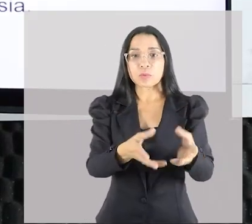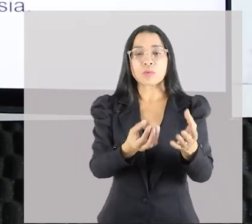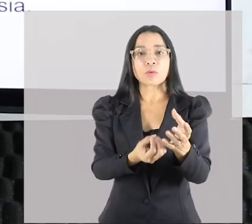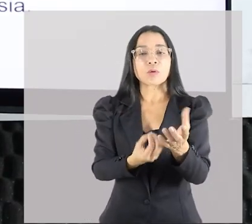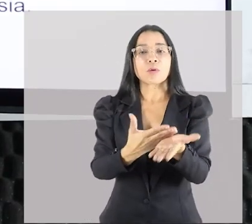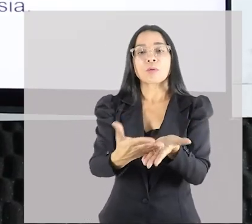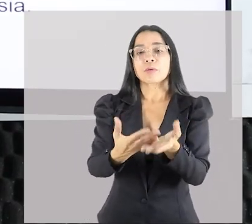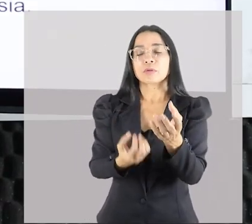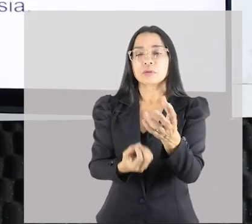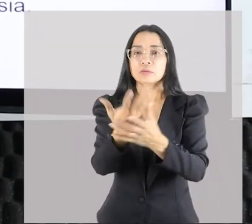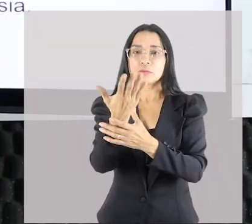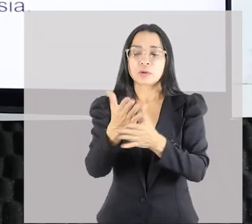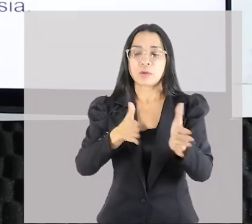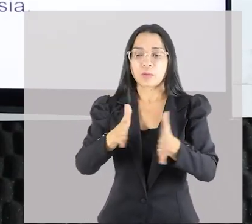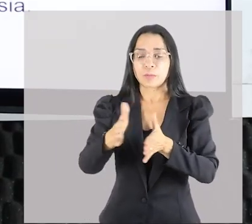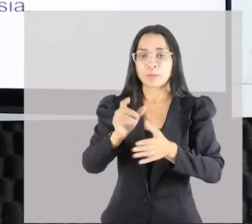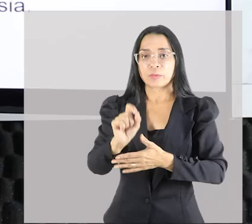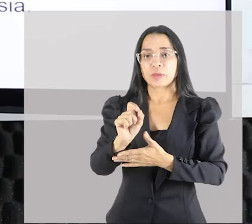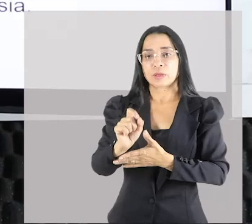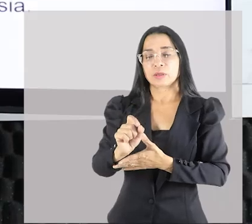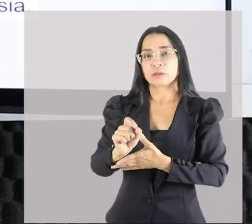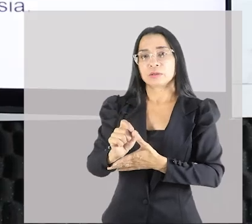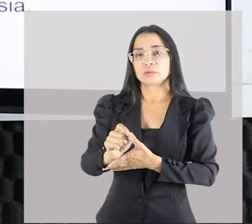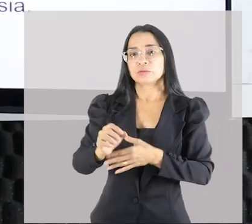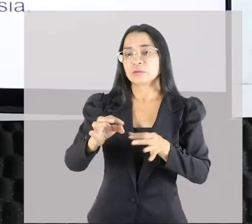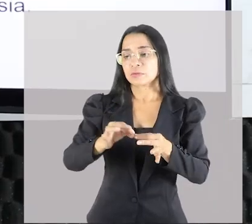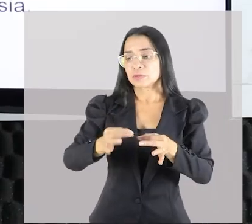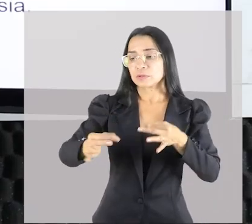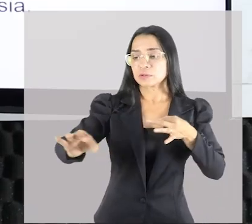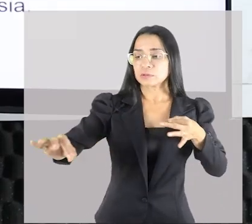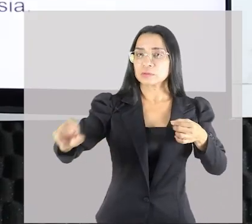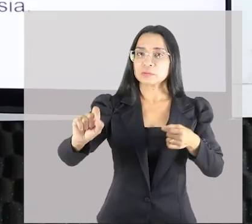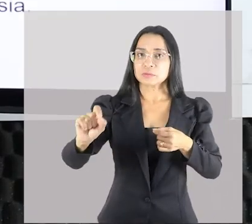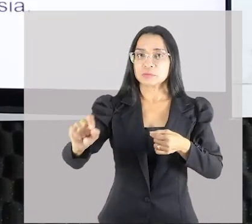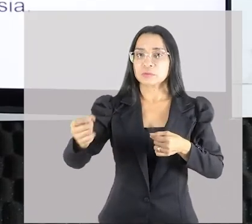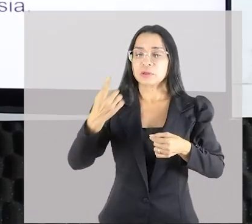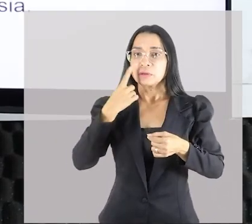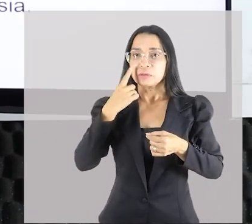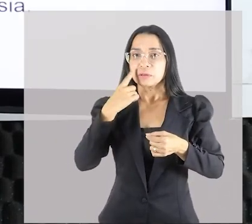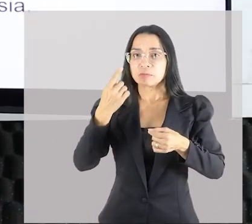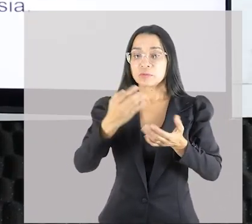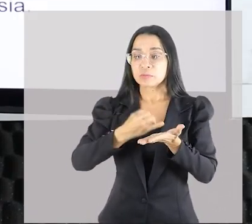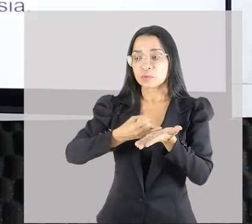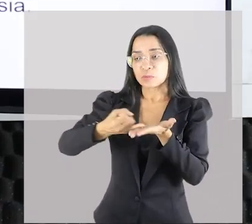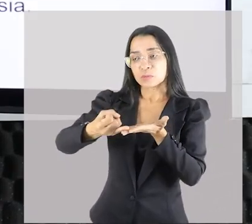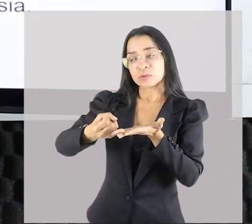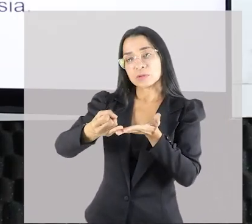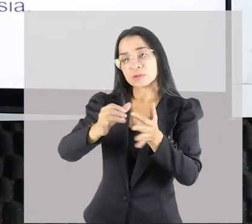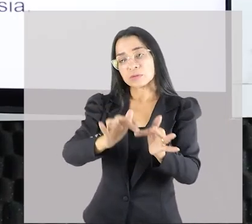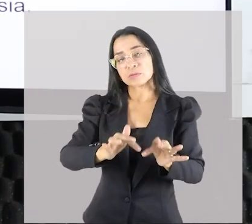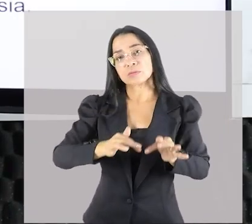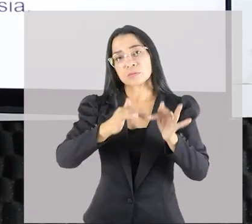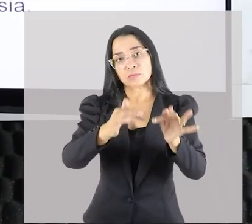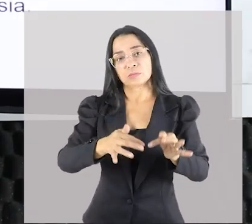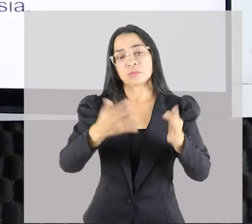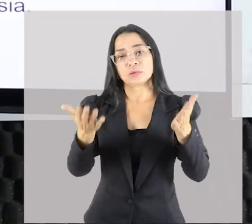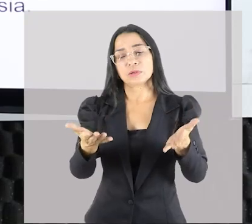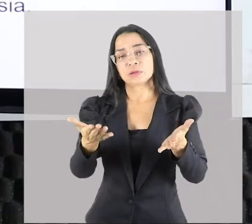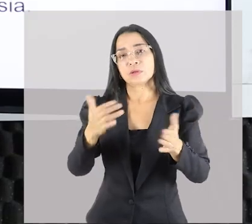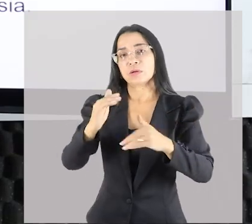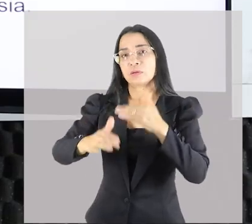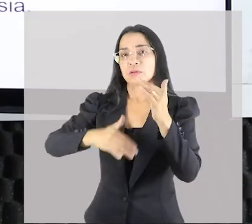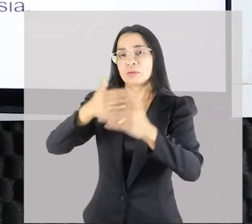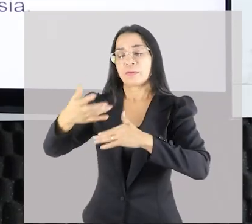esse período é um período que vai se distanciando daquilo que nós vimos no início do feudalismo, até mesmo o próprio